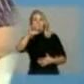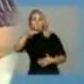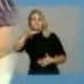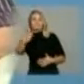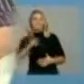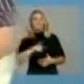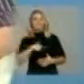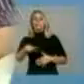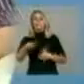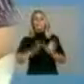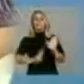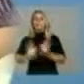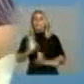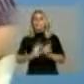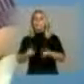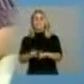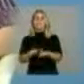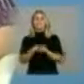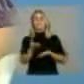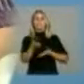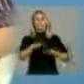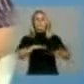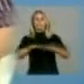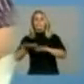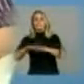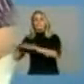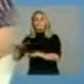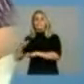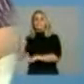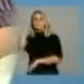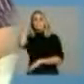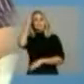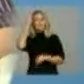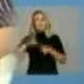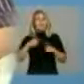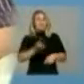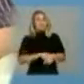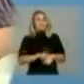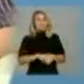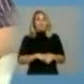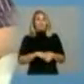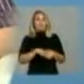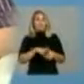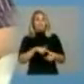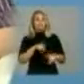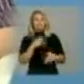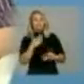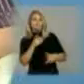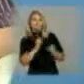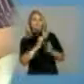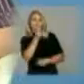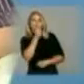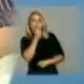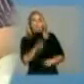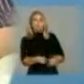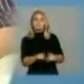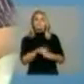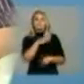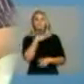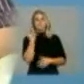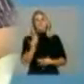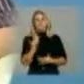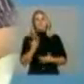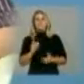foi a um debate com ela, e na mesa, né, durante o debate, ele infartou e veio a falecer. Então, até por muitos anos,